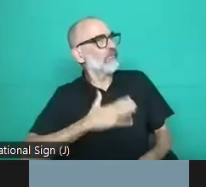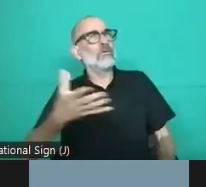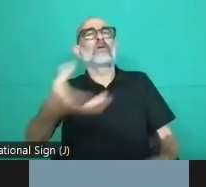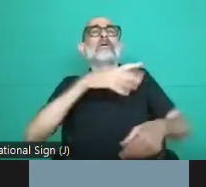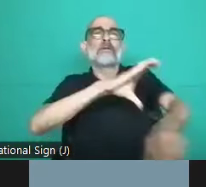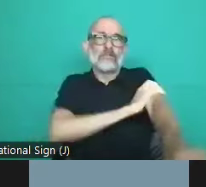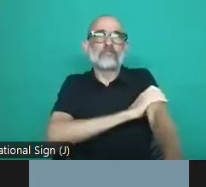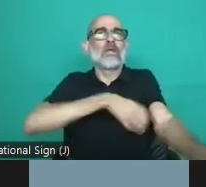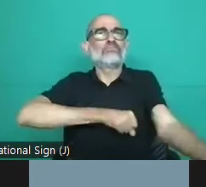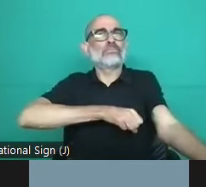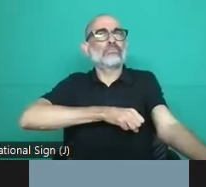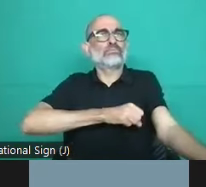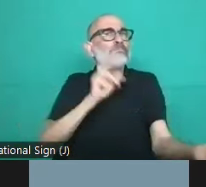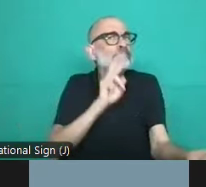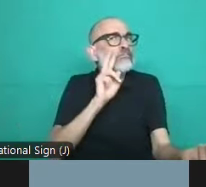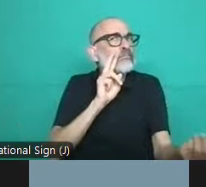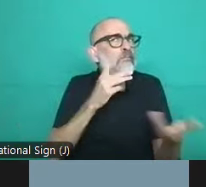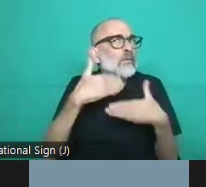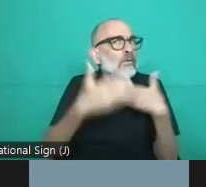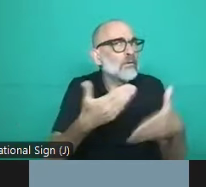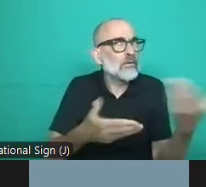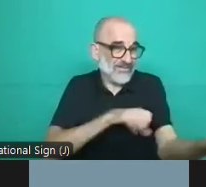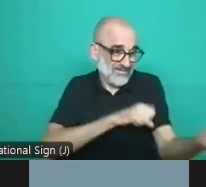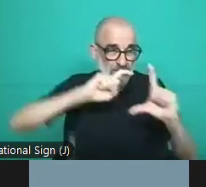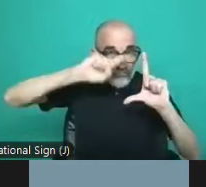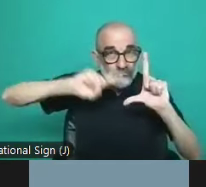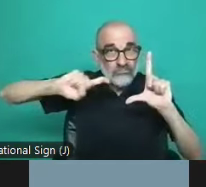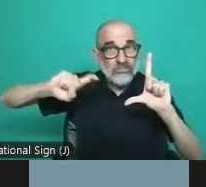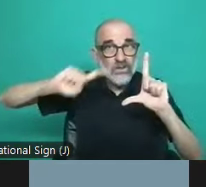técnico conhece os passos de pressão arterial e